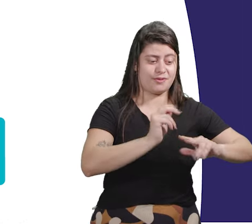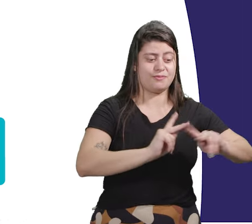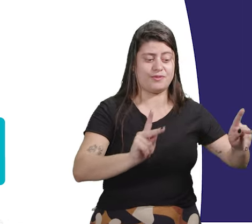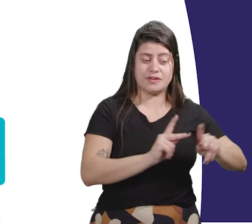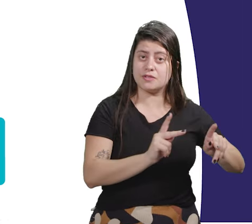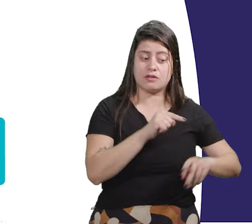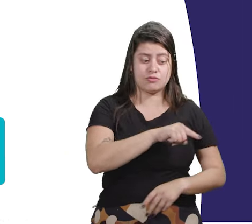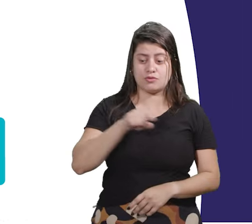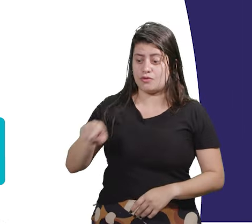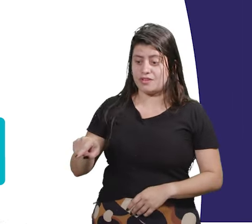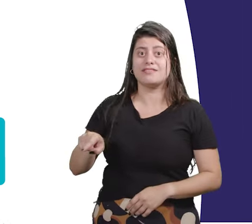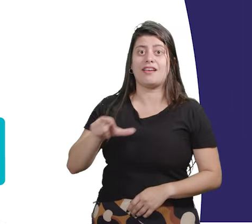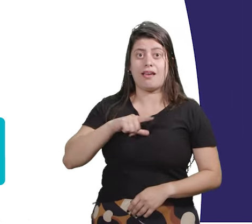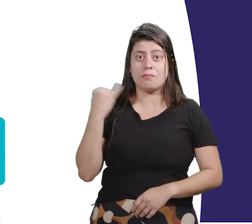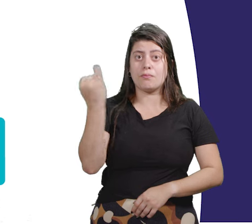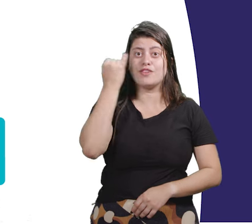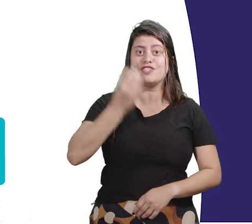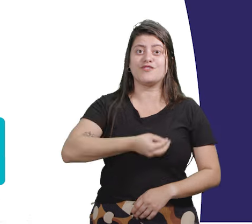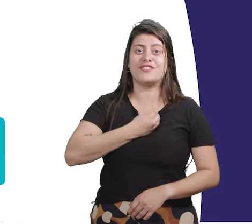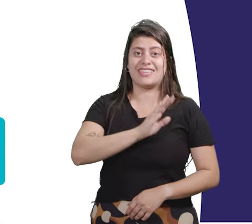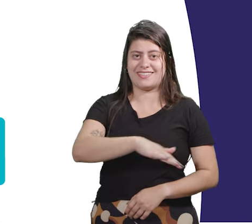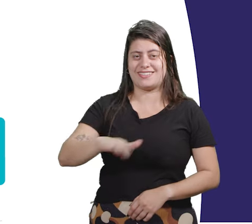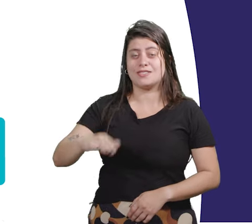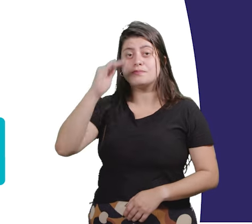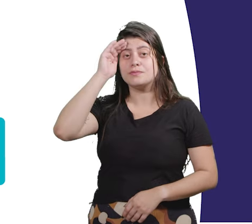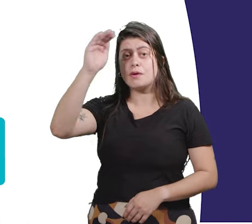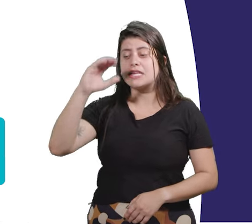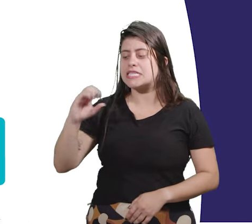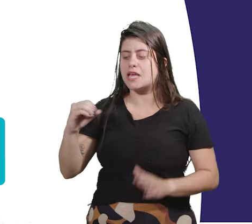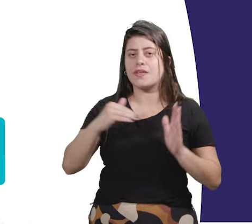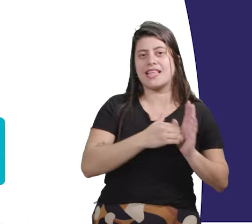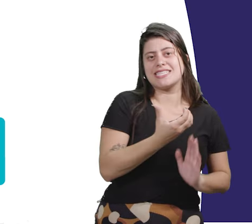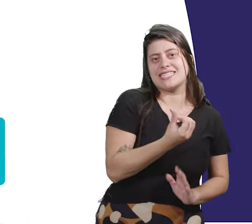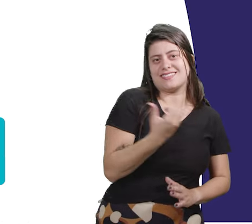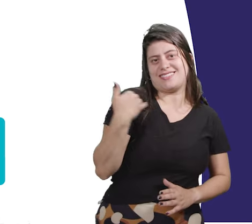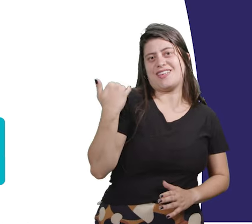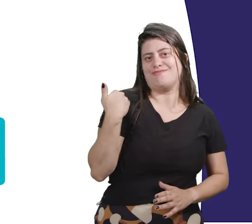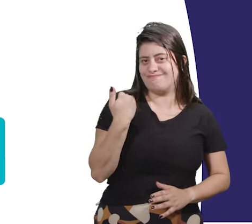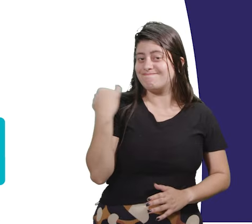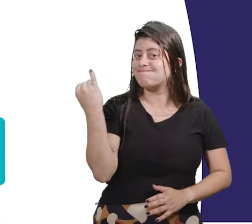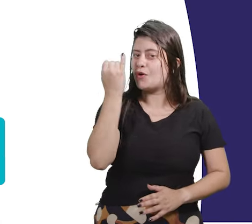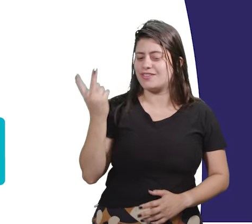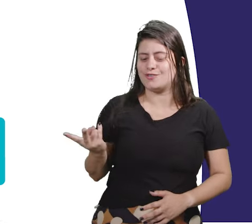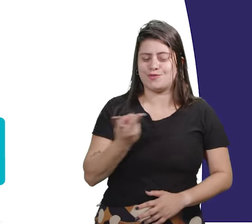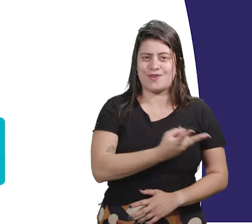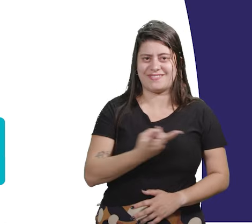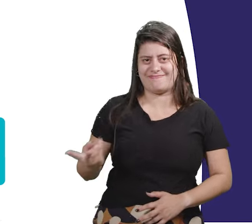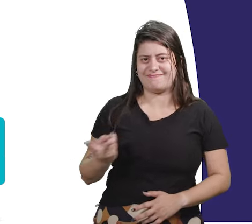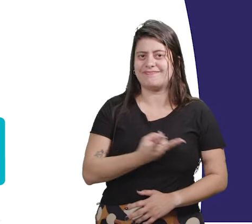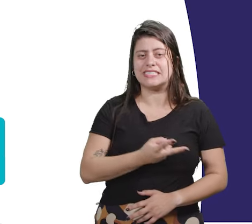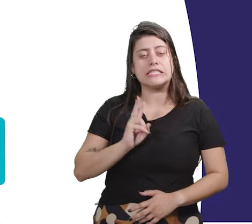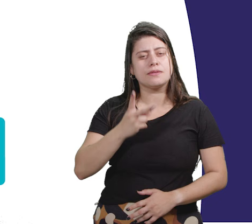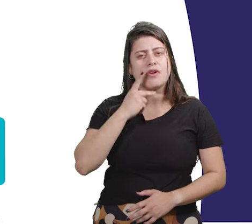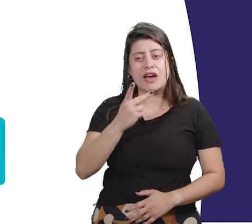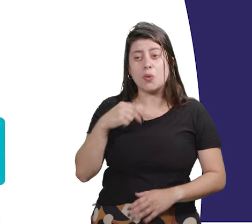principalmente na primeira infância, que é de 0 a 6 anos. E eu sempre costumo falar que tudo que acontece na infância não fica na